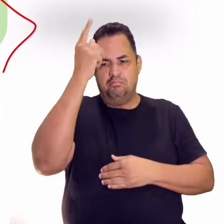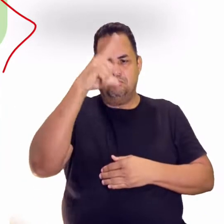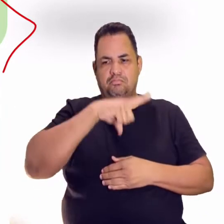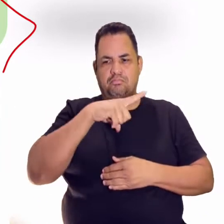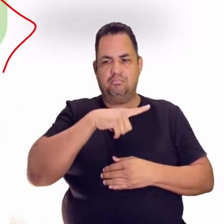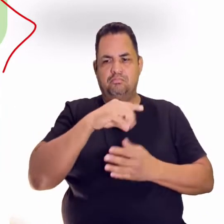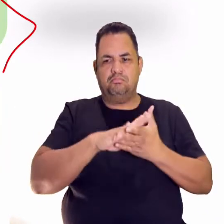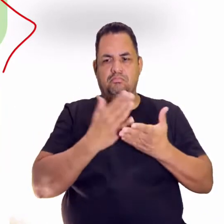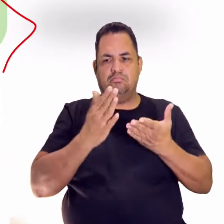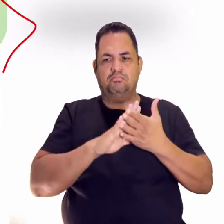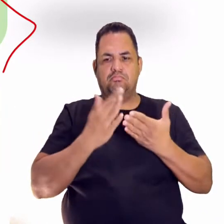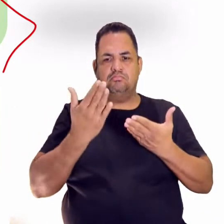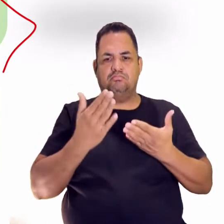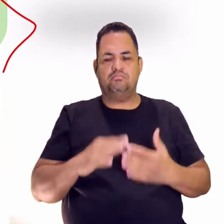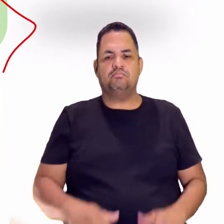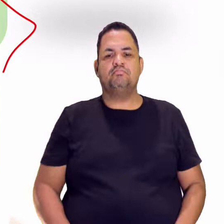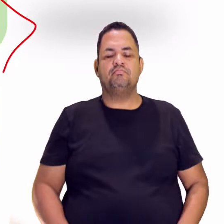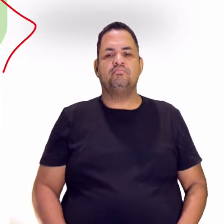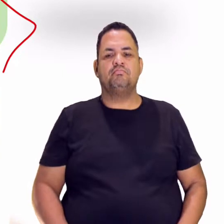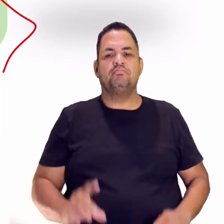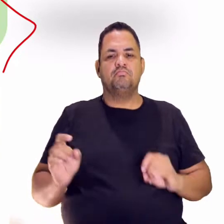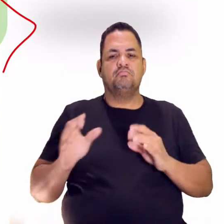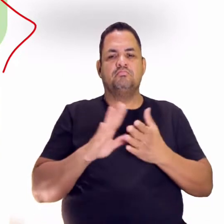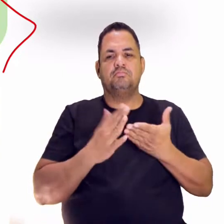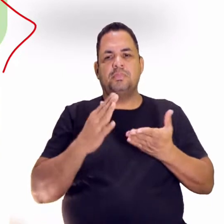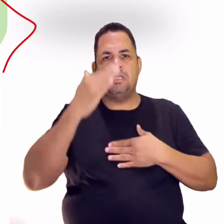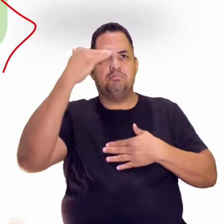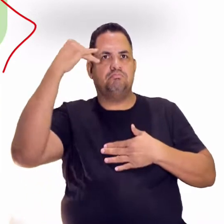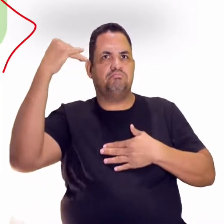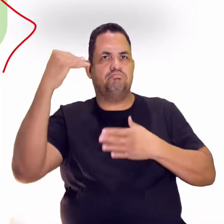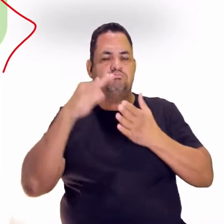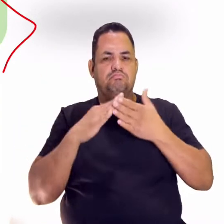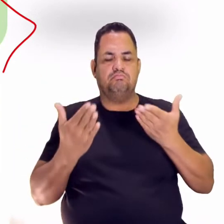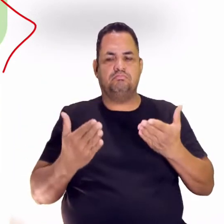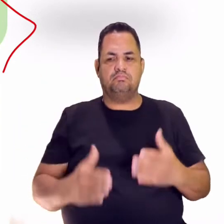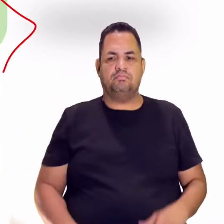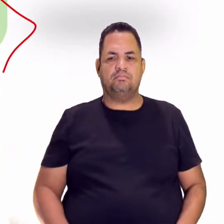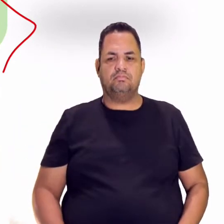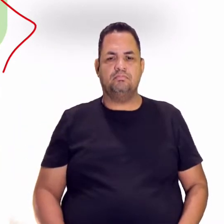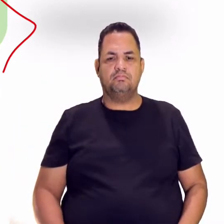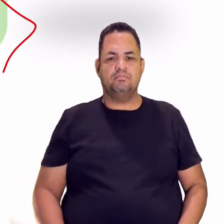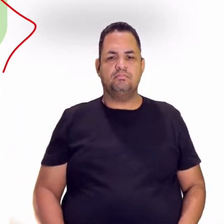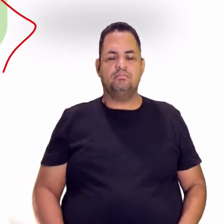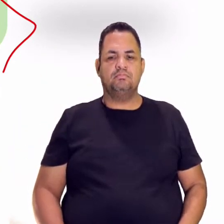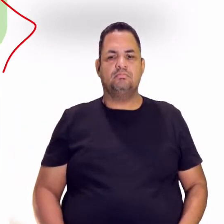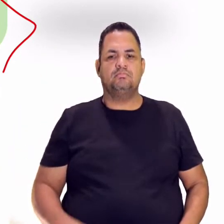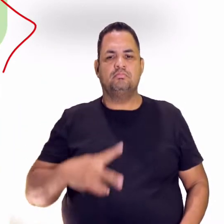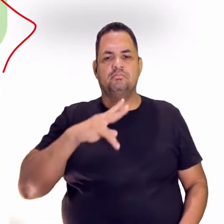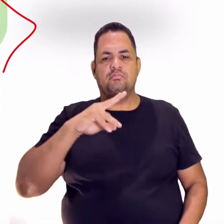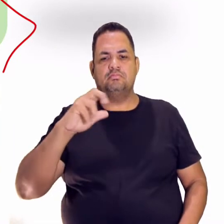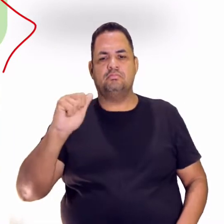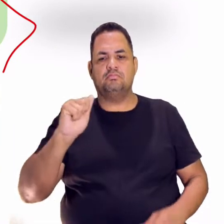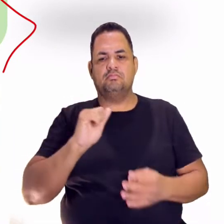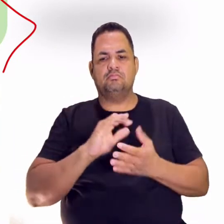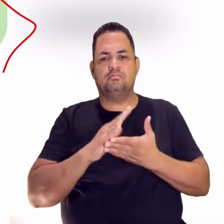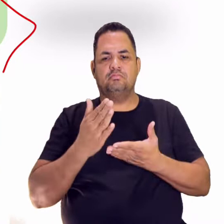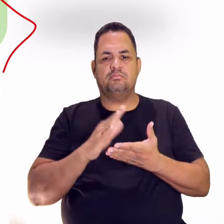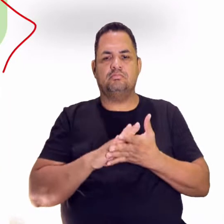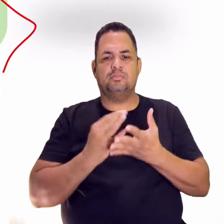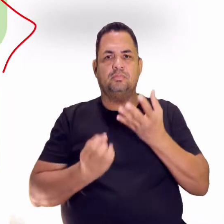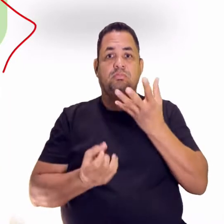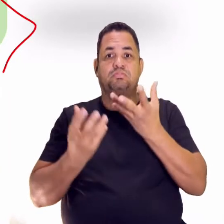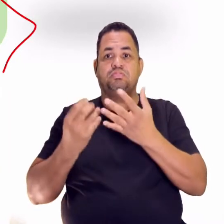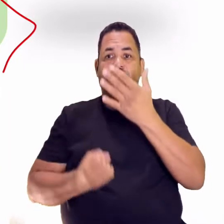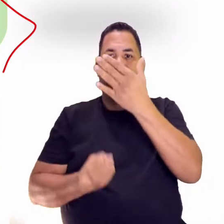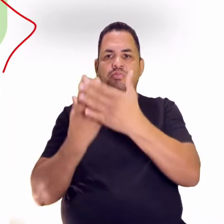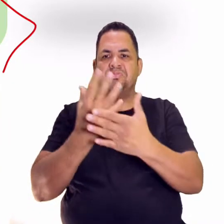um destaque individual ou personificado, como queira, vai fazendo com que essa